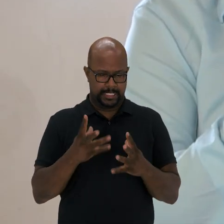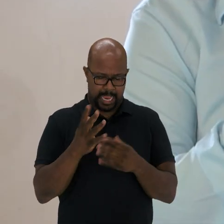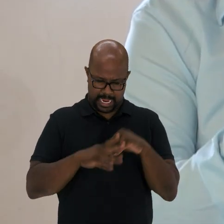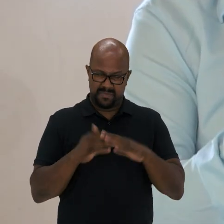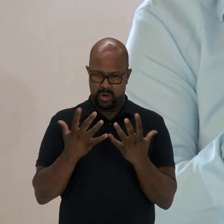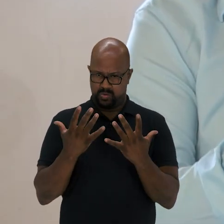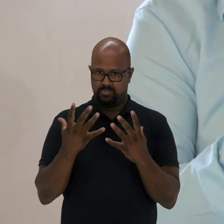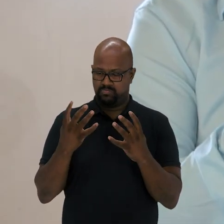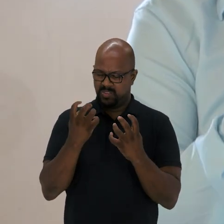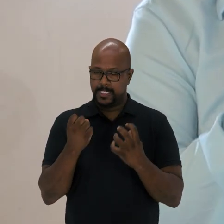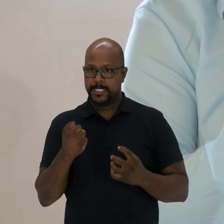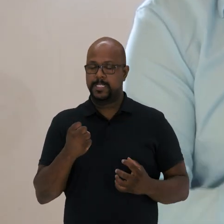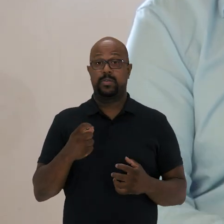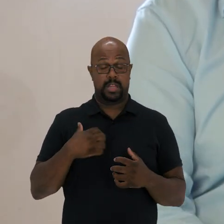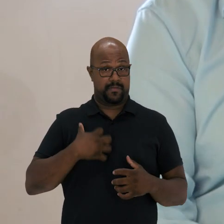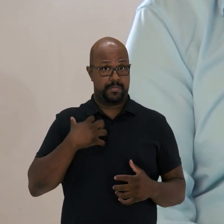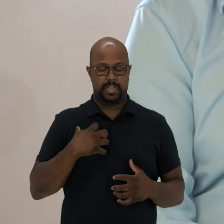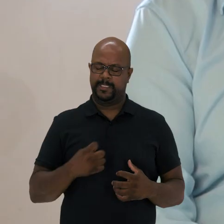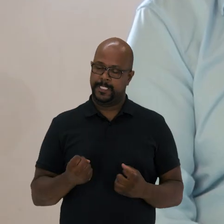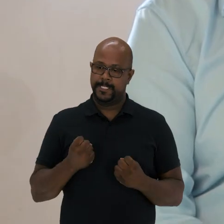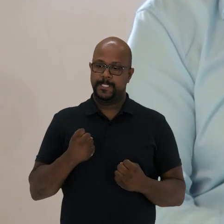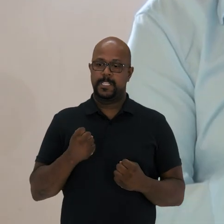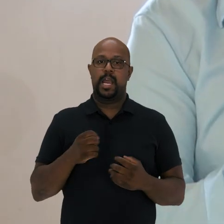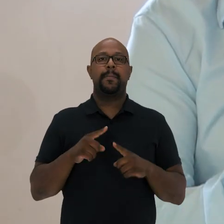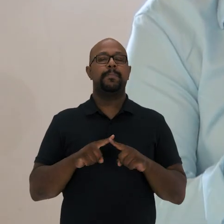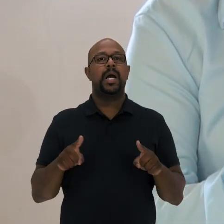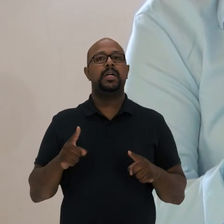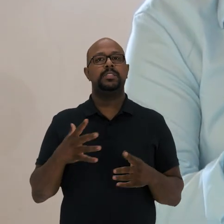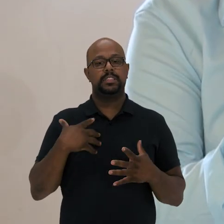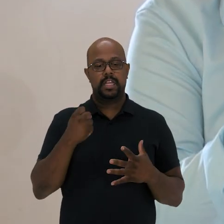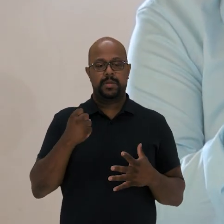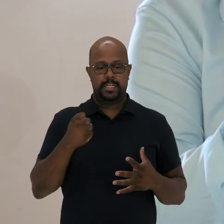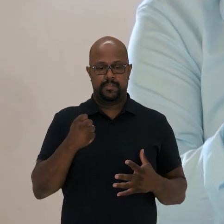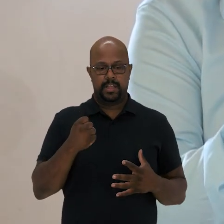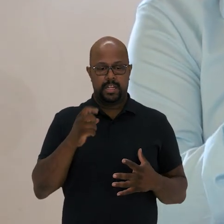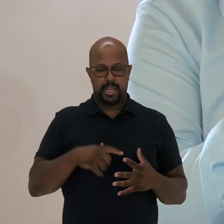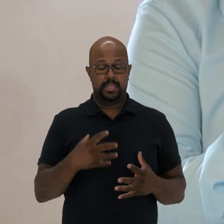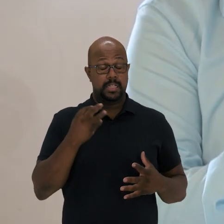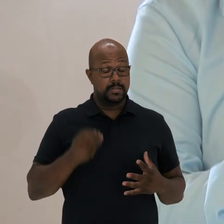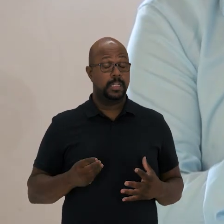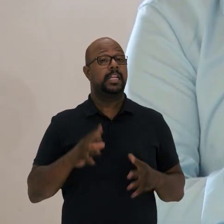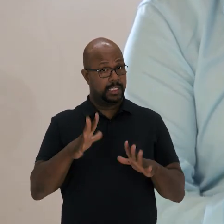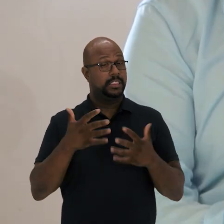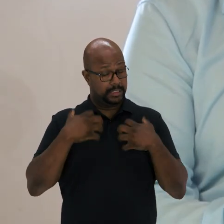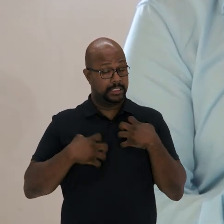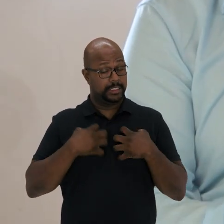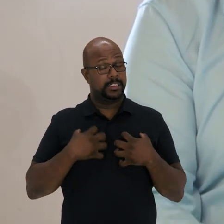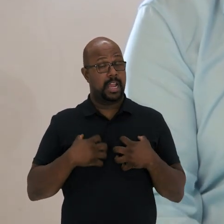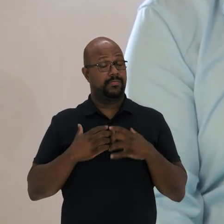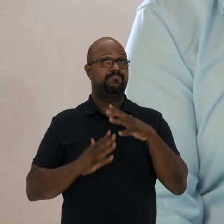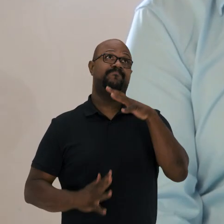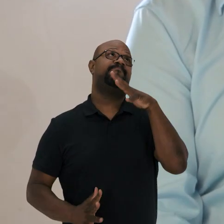assim com a mão, né? Quando ele estava bravo, ele dizia mais ele e tal, e botava a mão aqui. Aquilo era um sinal de